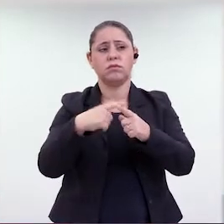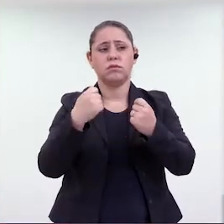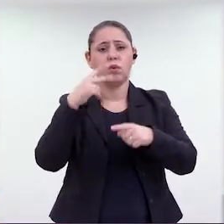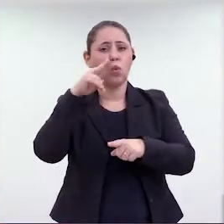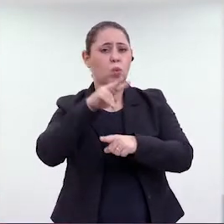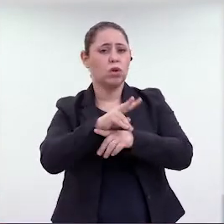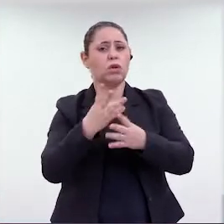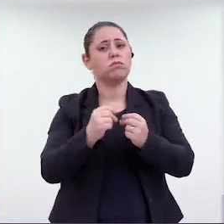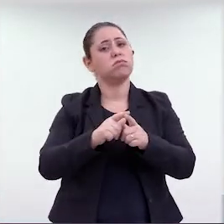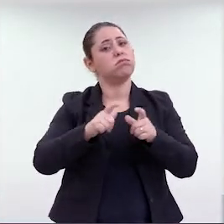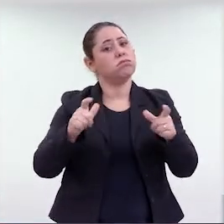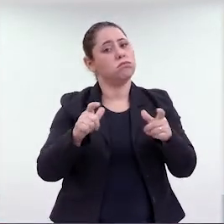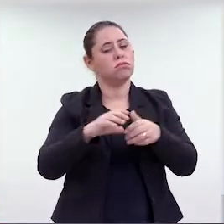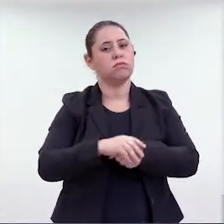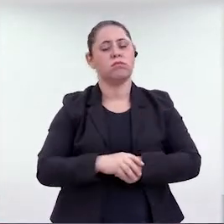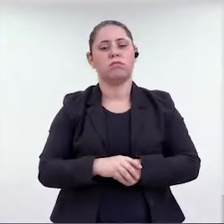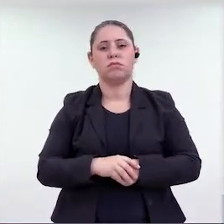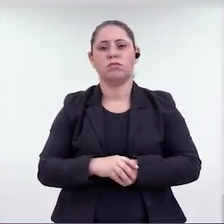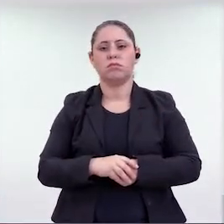aqui.